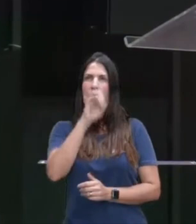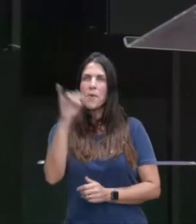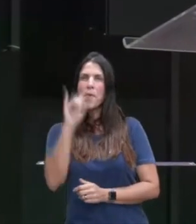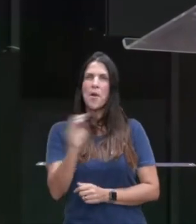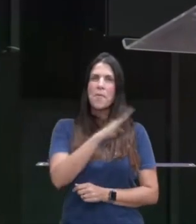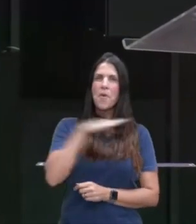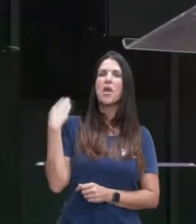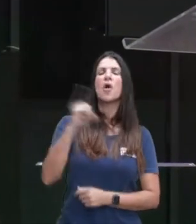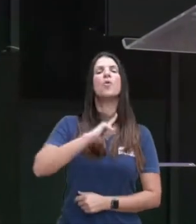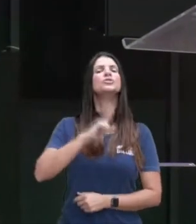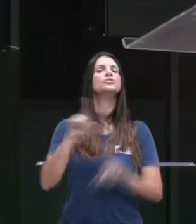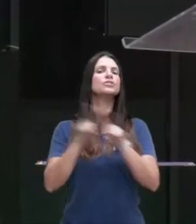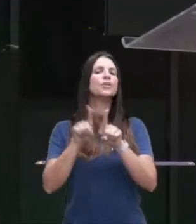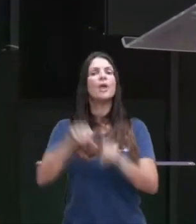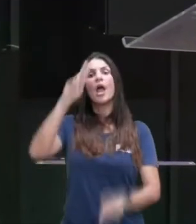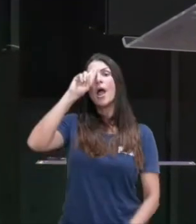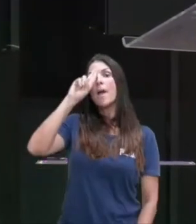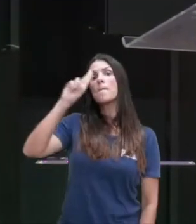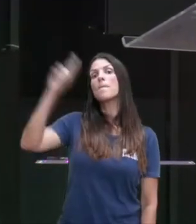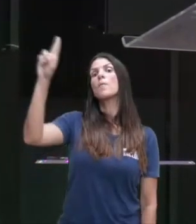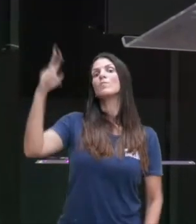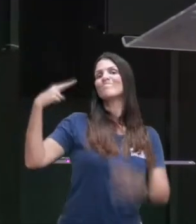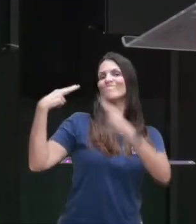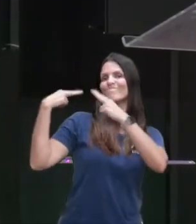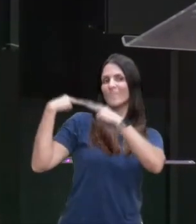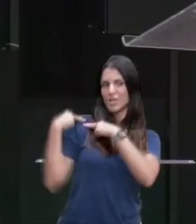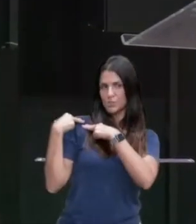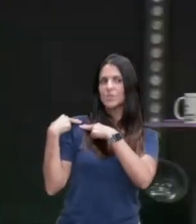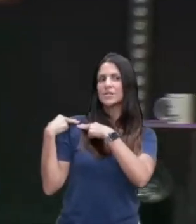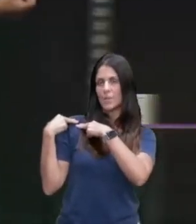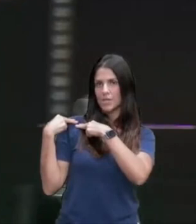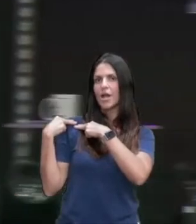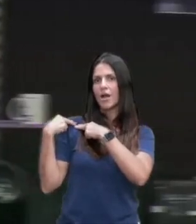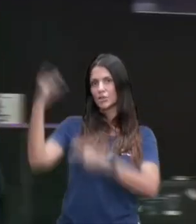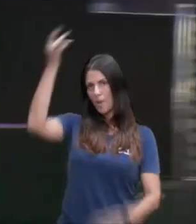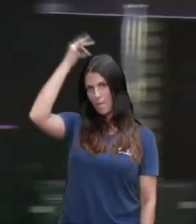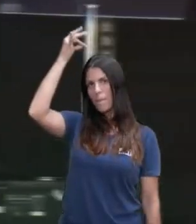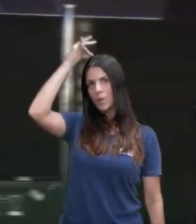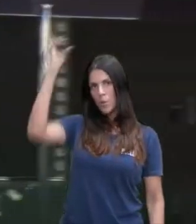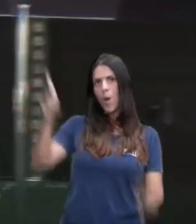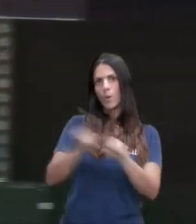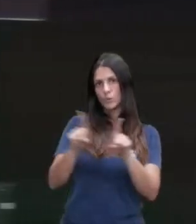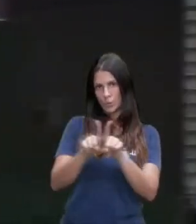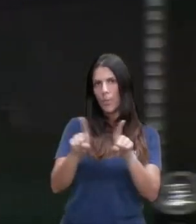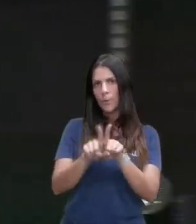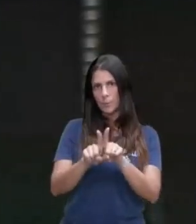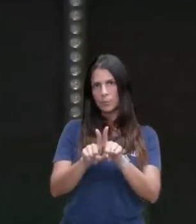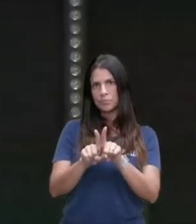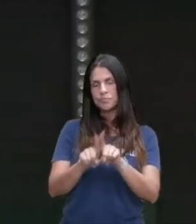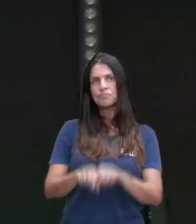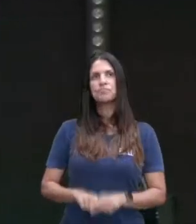também a responsabilidade espiritual pelo clã ele passa a ser o